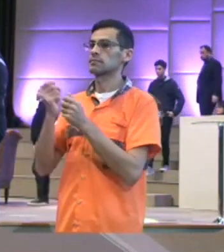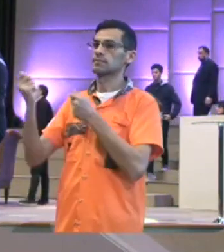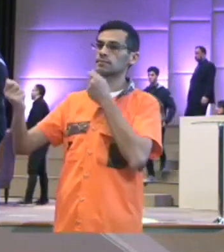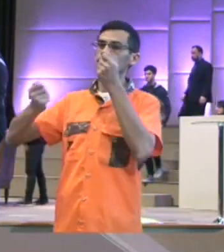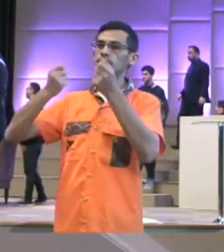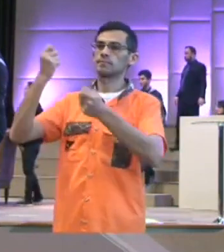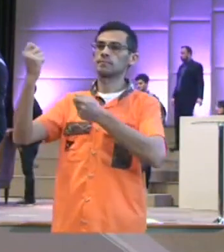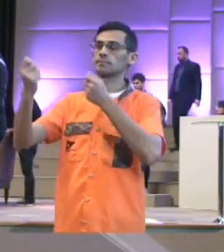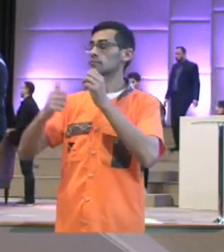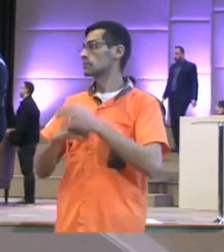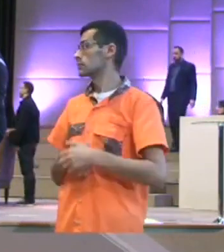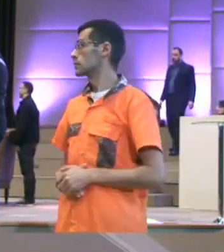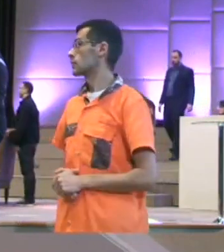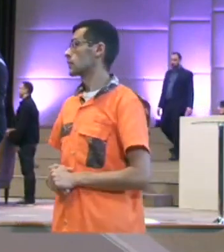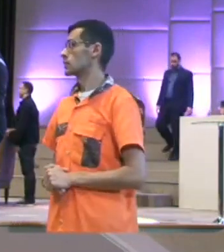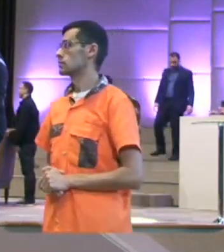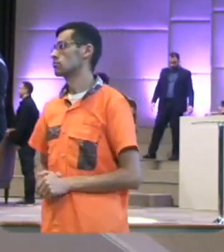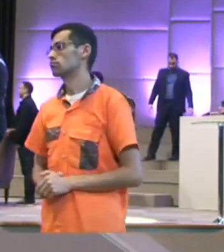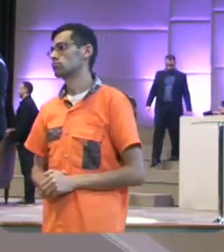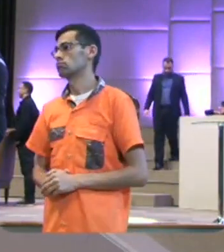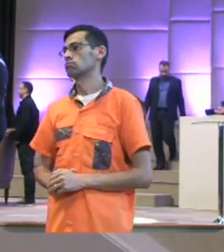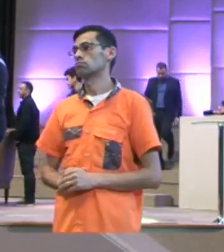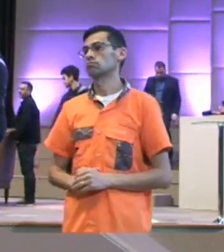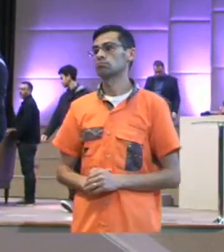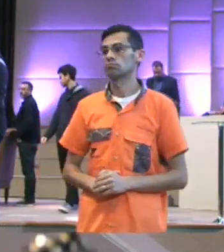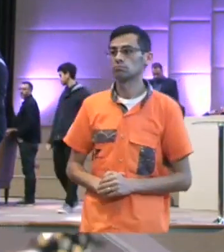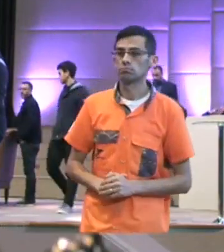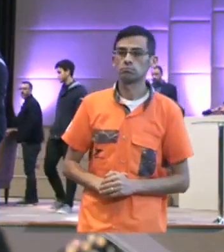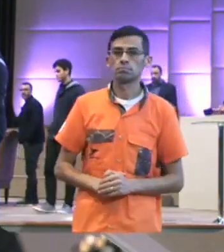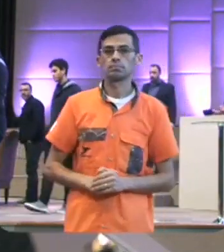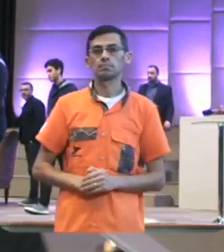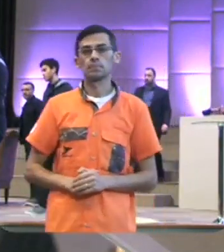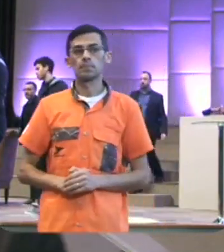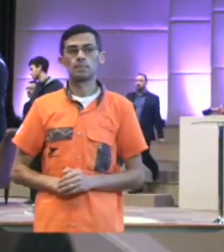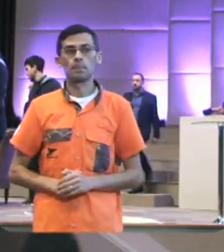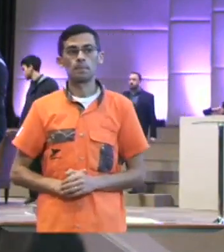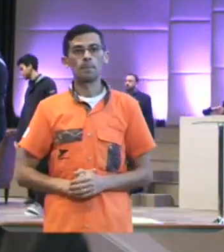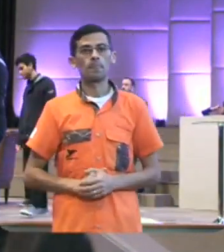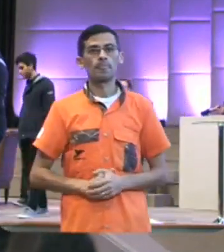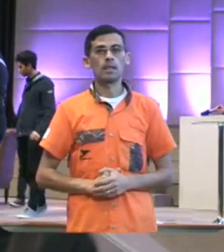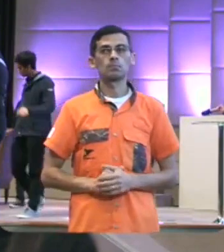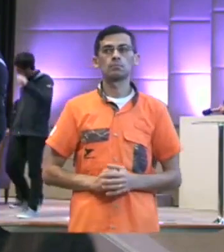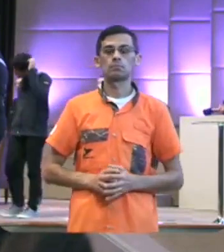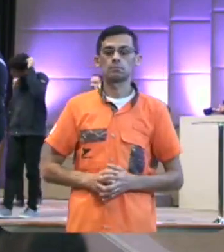Aleluia, tá bom, ok.